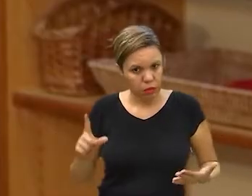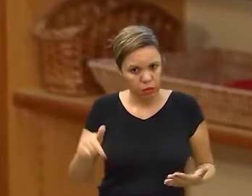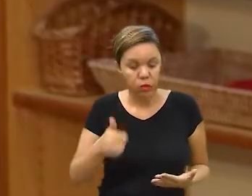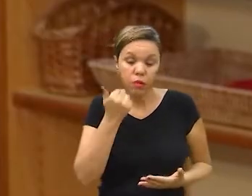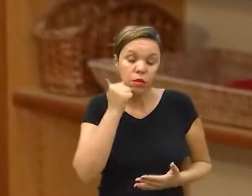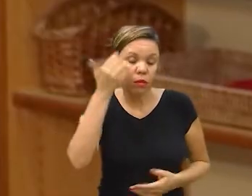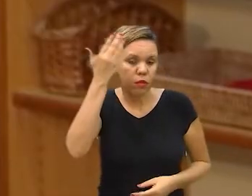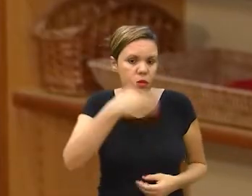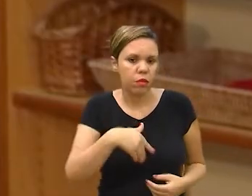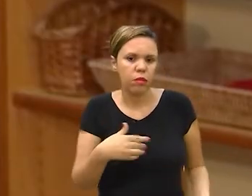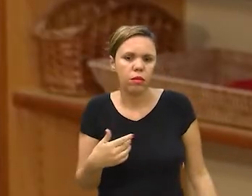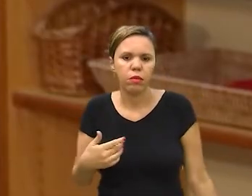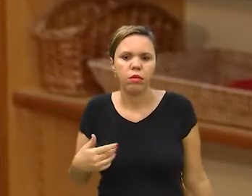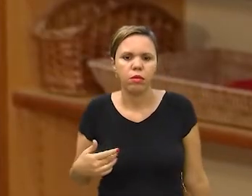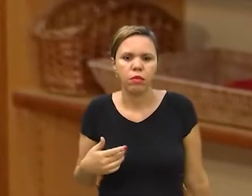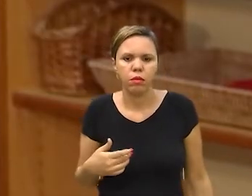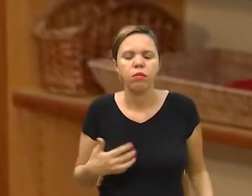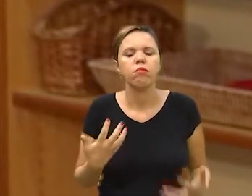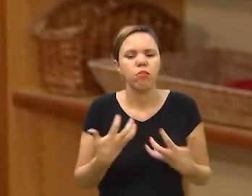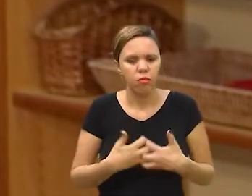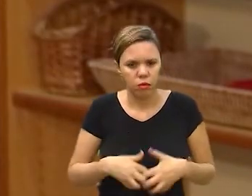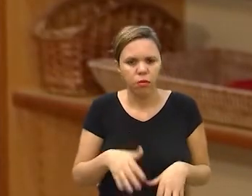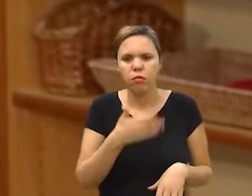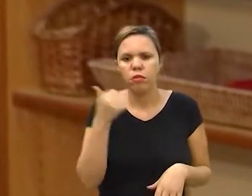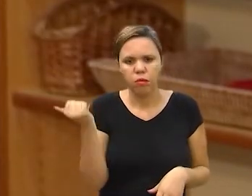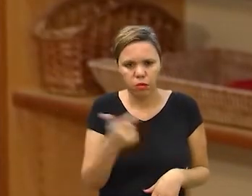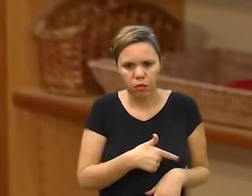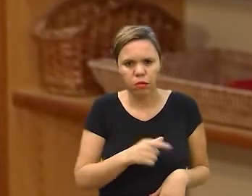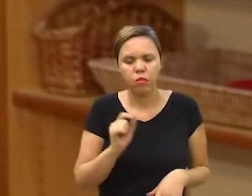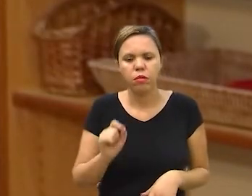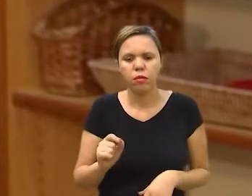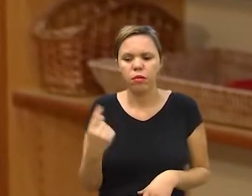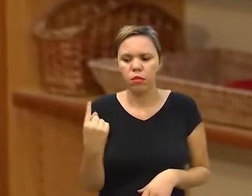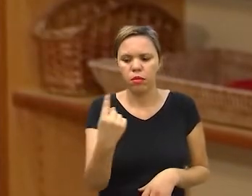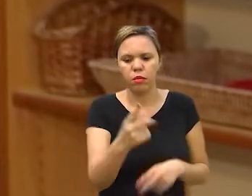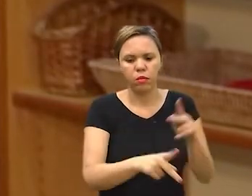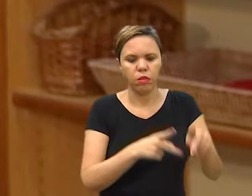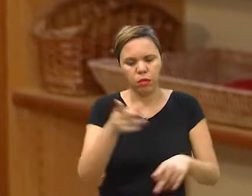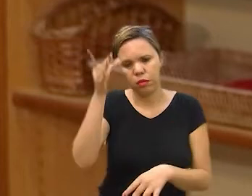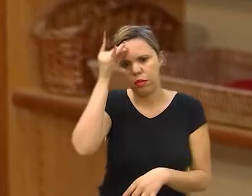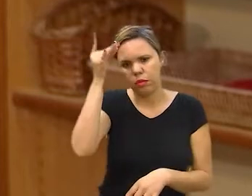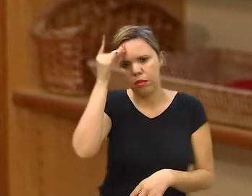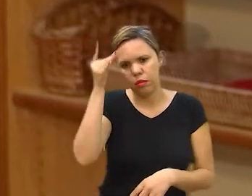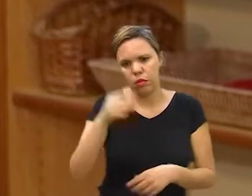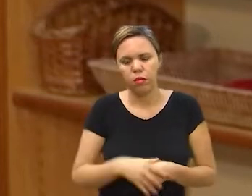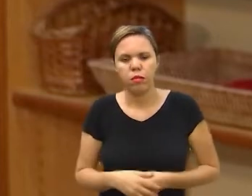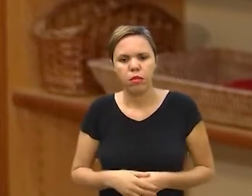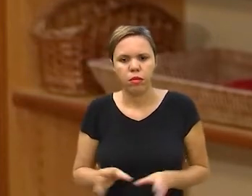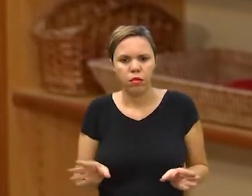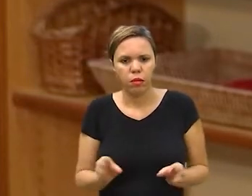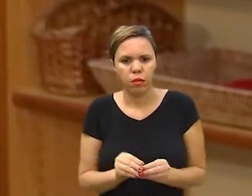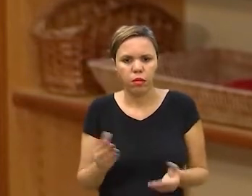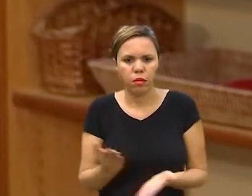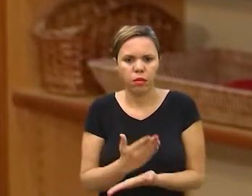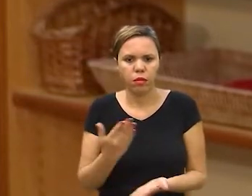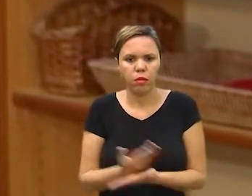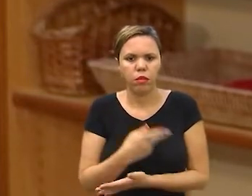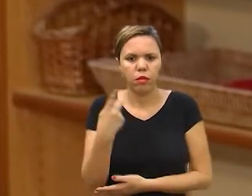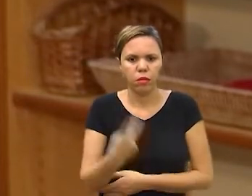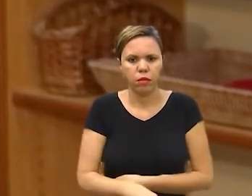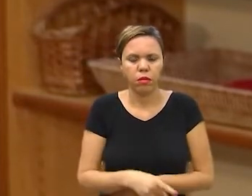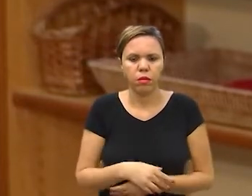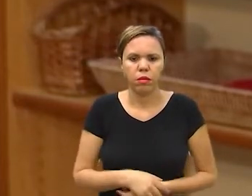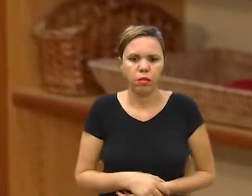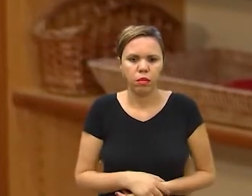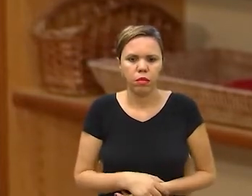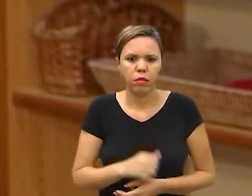ciência comprova que funciona melhor para um indivíduo aprender. Ela finaliza o livro dela, que